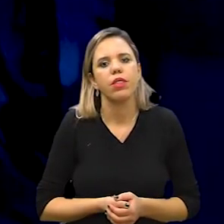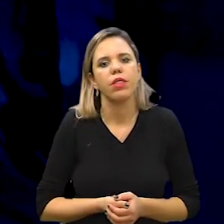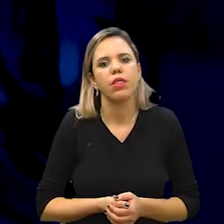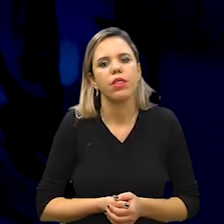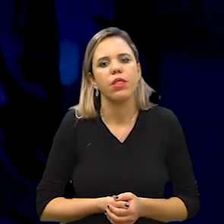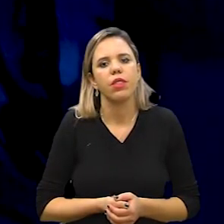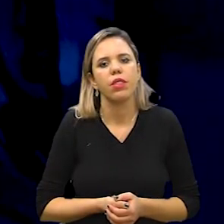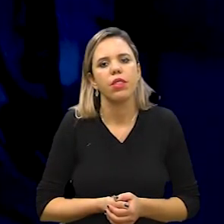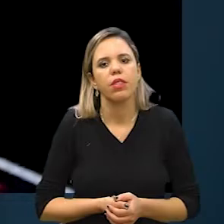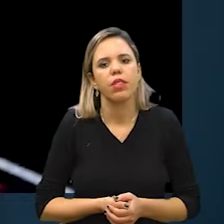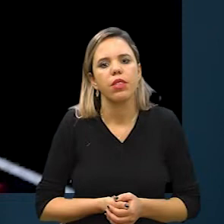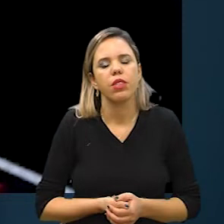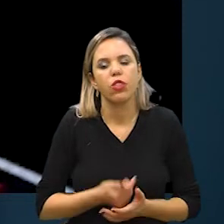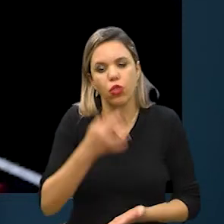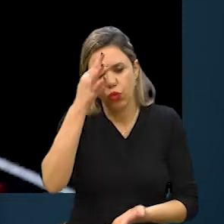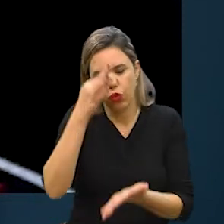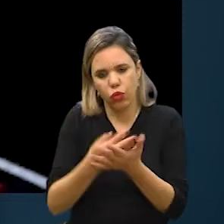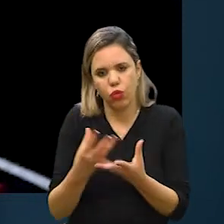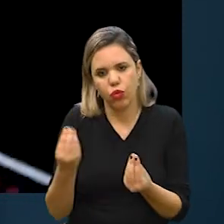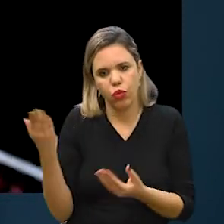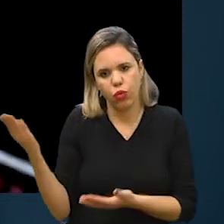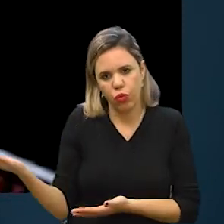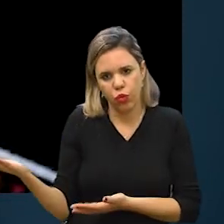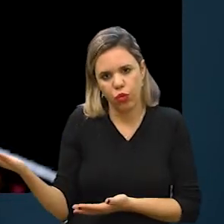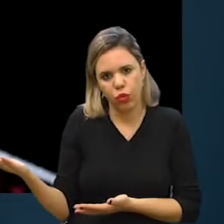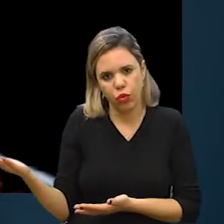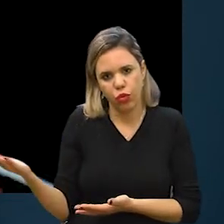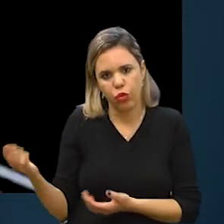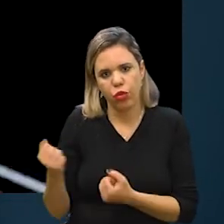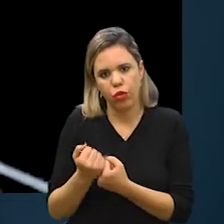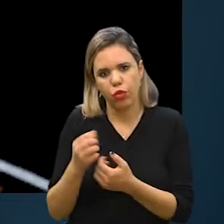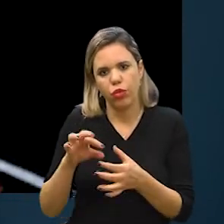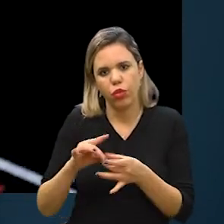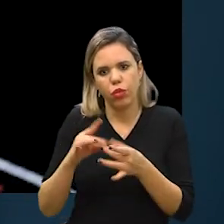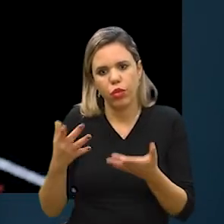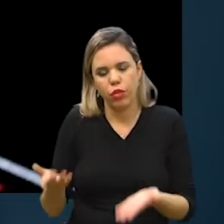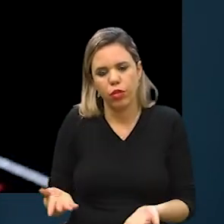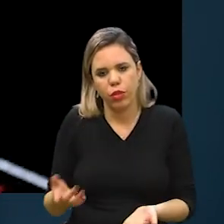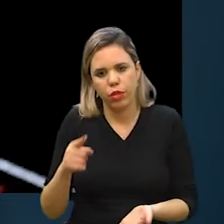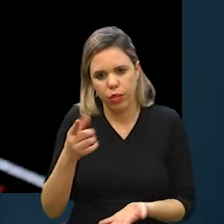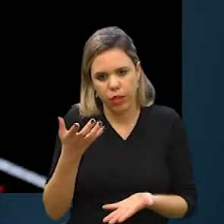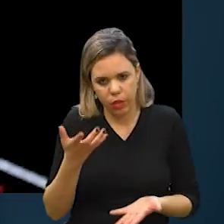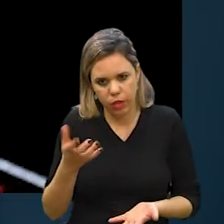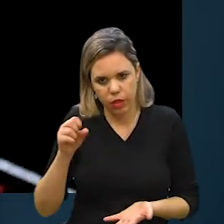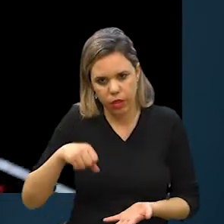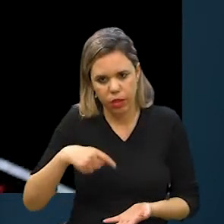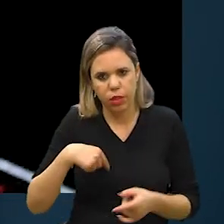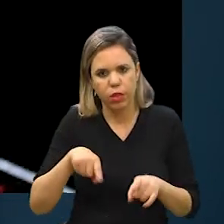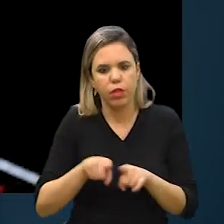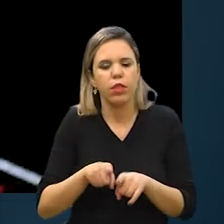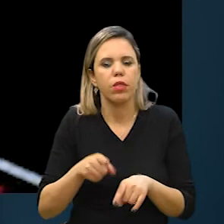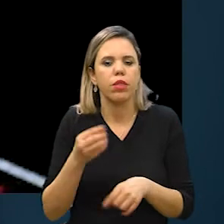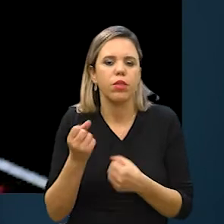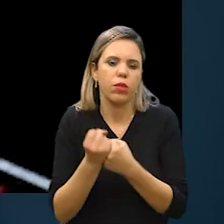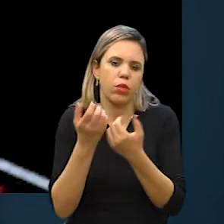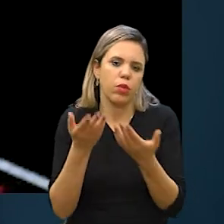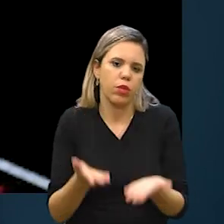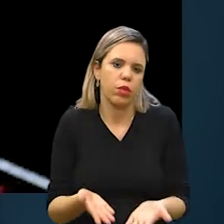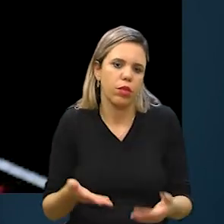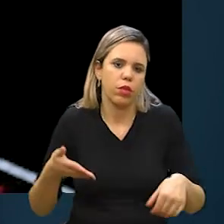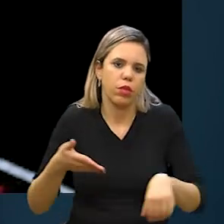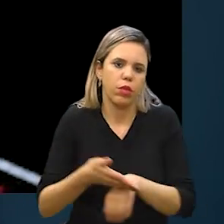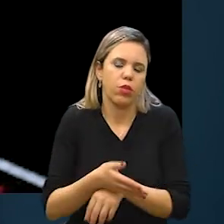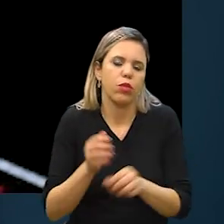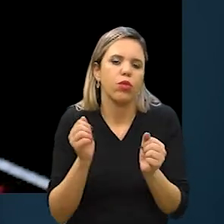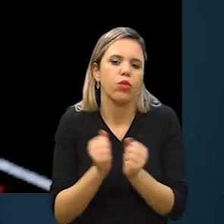confiança tem que ser. Eu confio muito nele, daqui a pouco eu tive dúvida que ele ia se dar bem, né? É o que você quer? É, eu também vou te